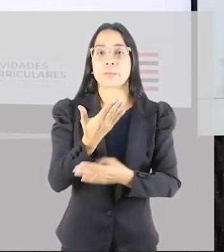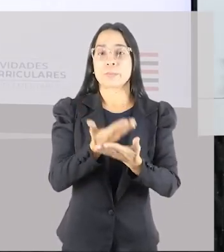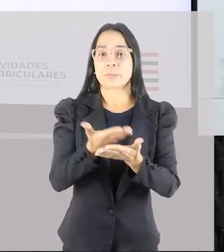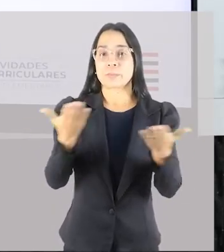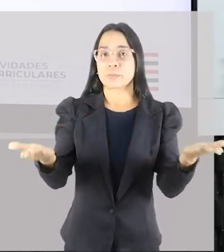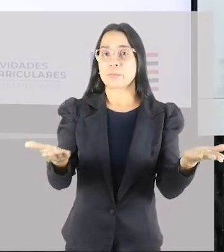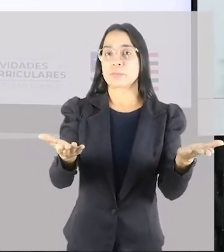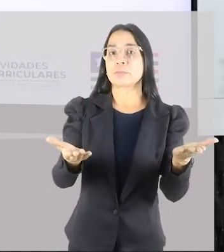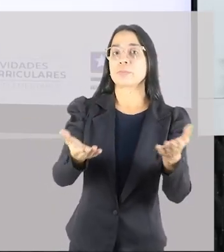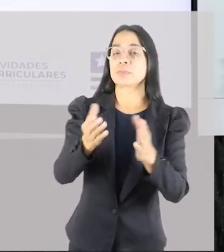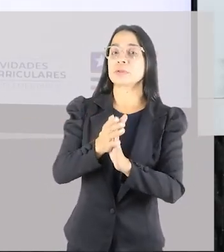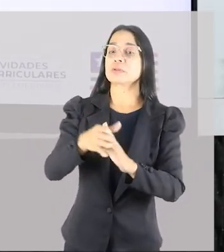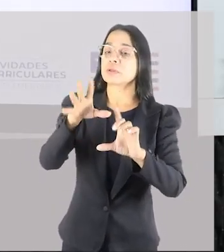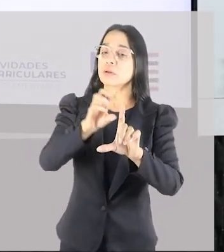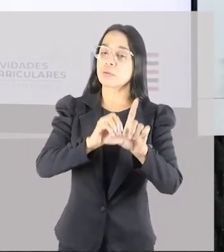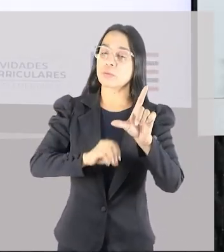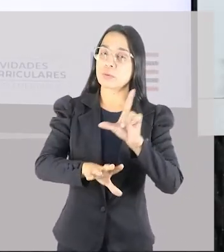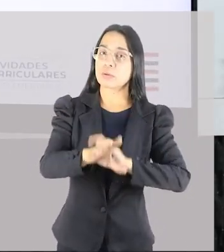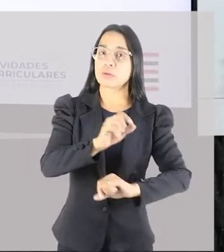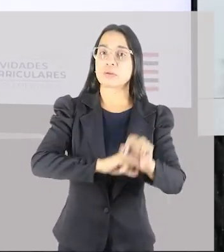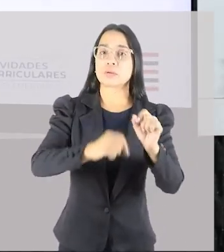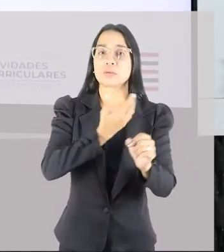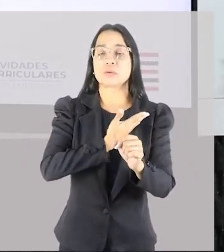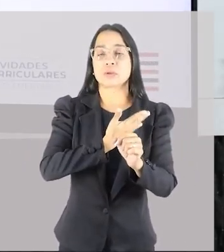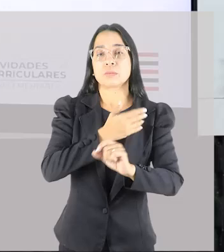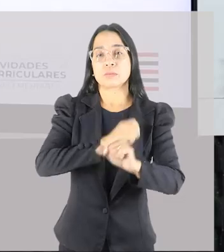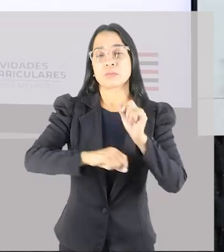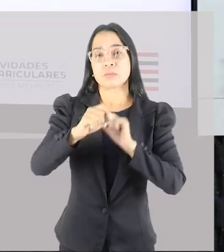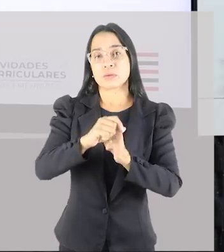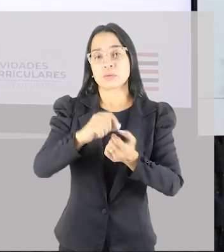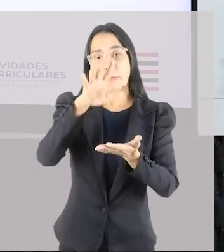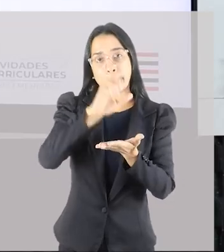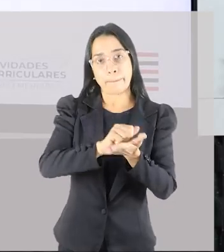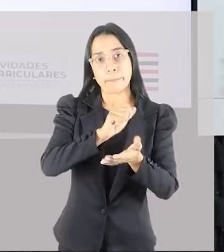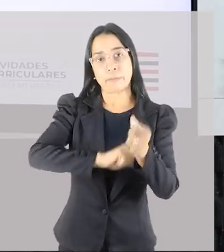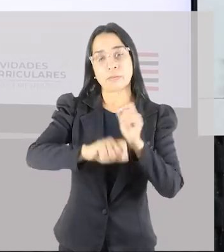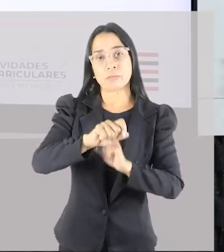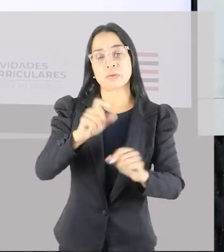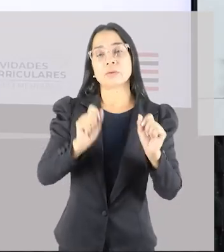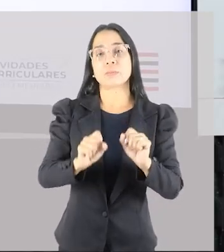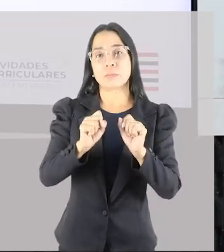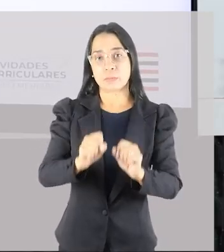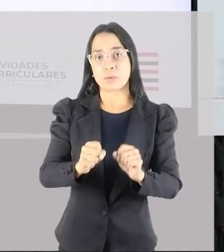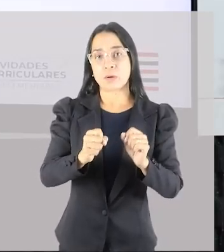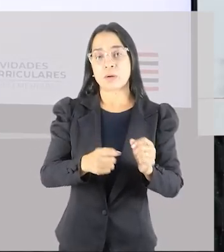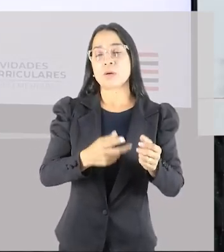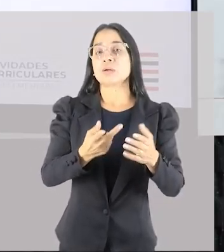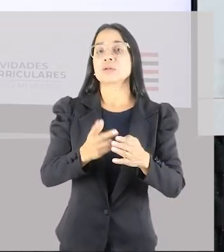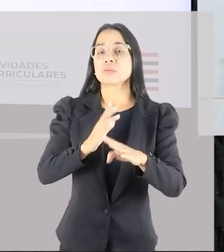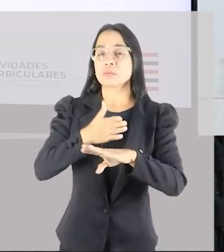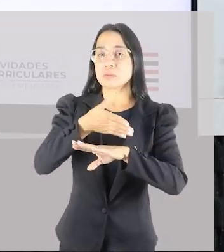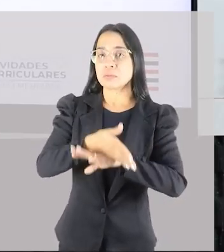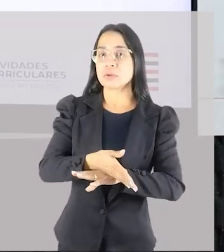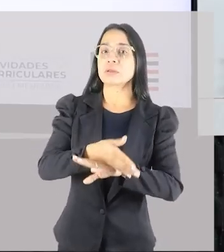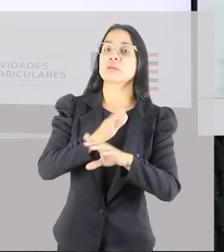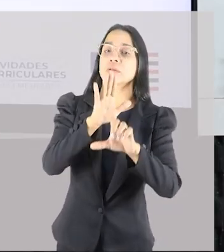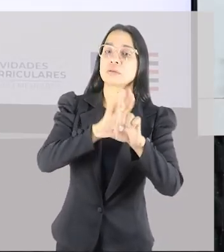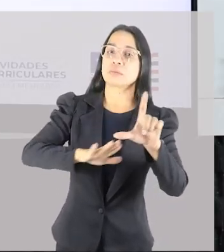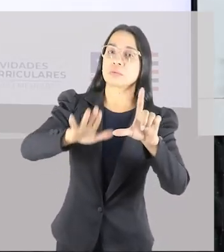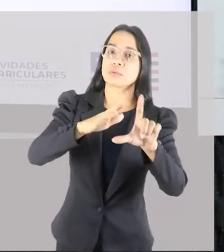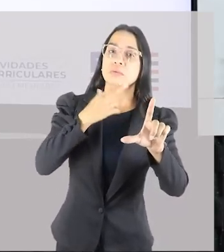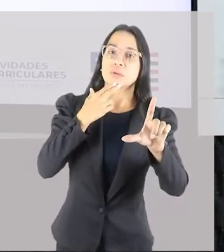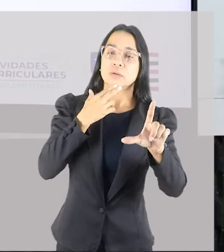recomendem os colegas cham os colegas também para participarem baixo os materiais possam visitar nossas redes sociais plataforma Gonçalves Dias